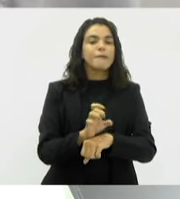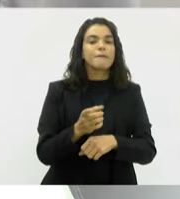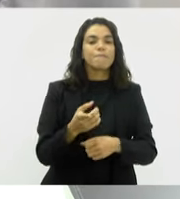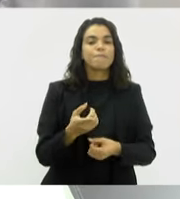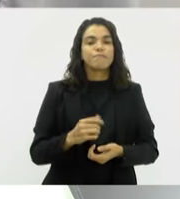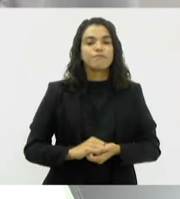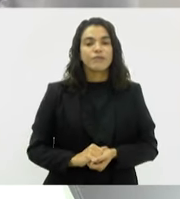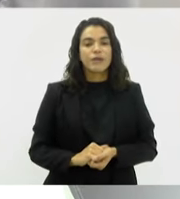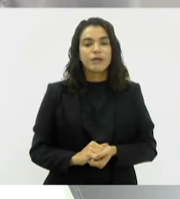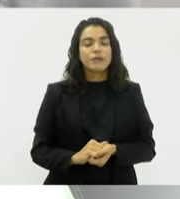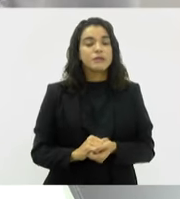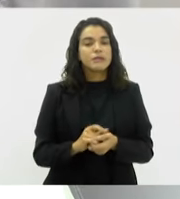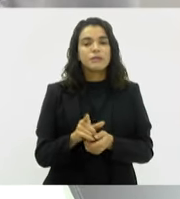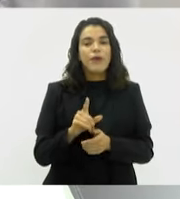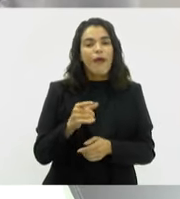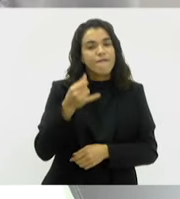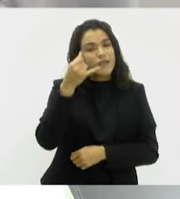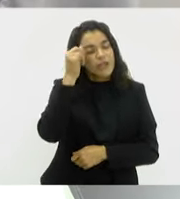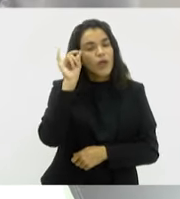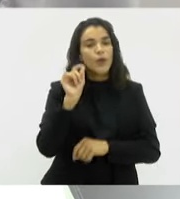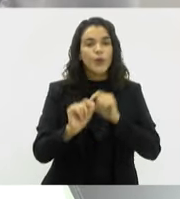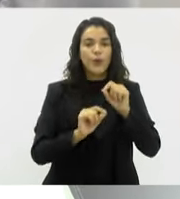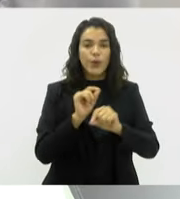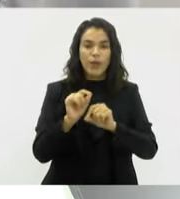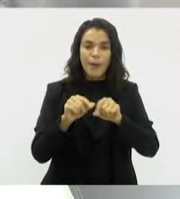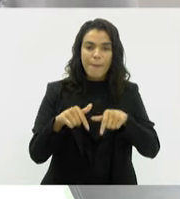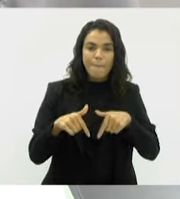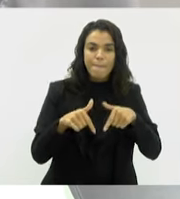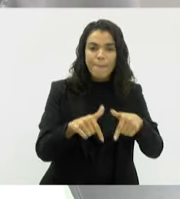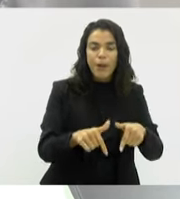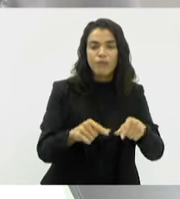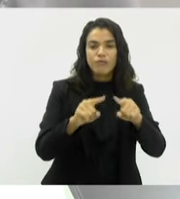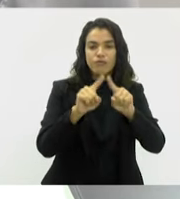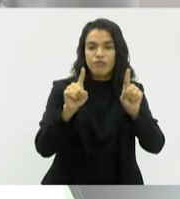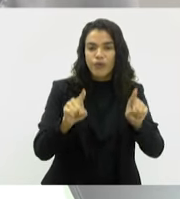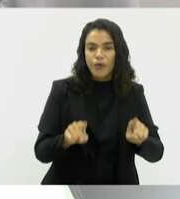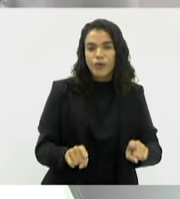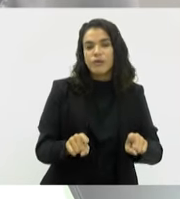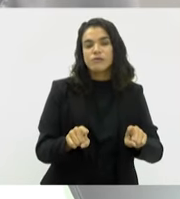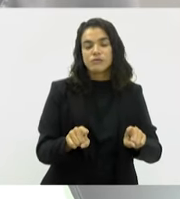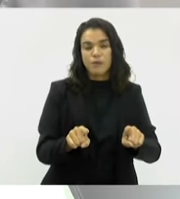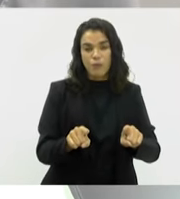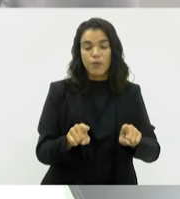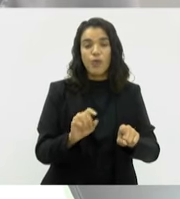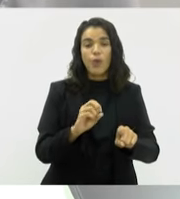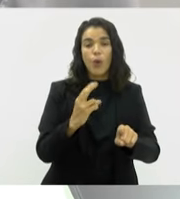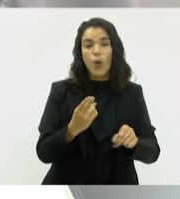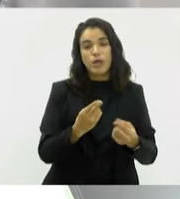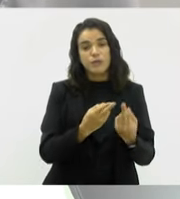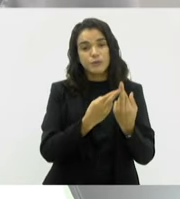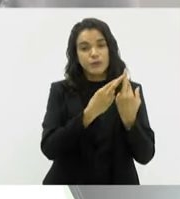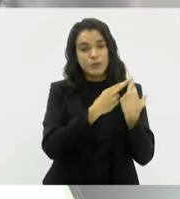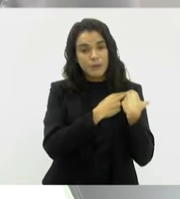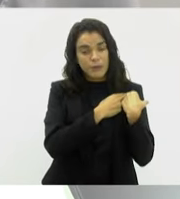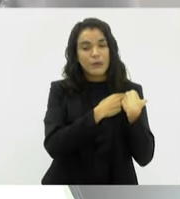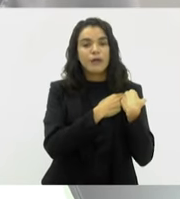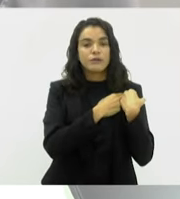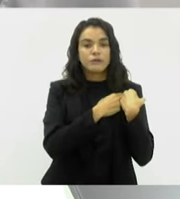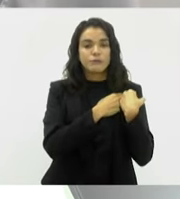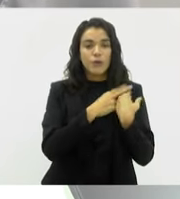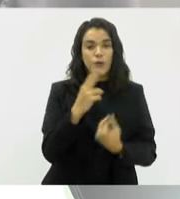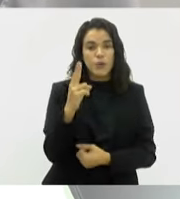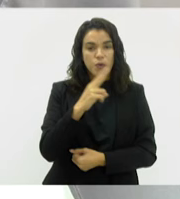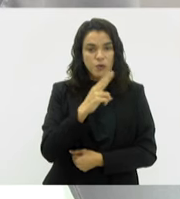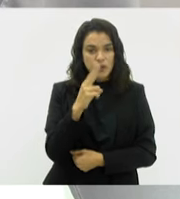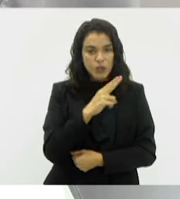invadir prerrogativa originária de função, exclusiva de função, ou competência, numa certa insurgência, eu